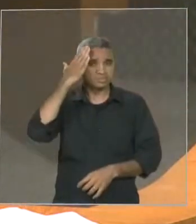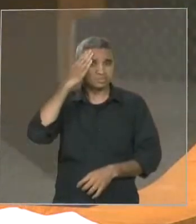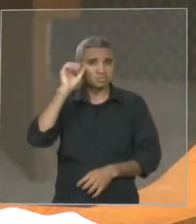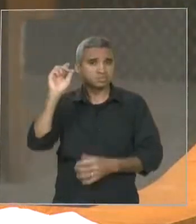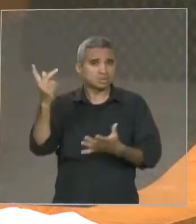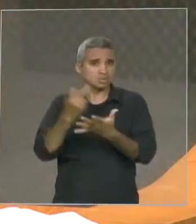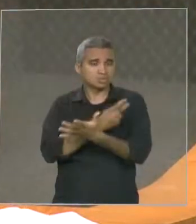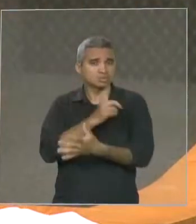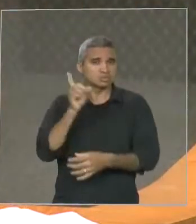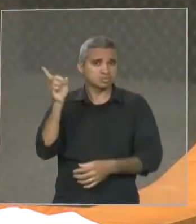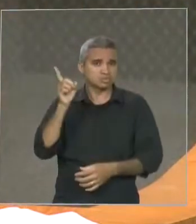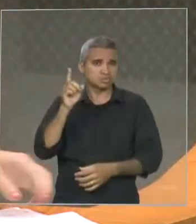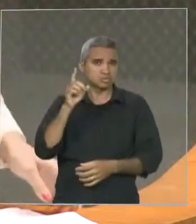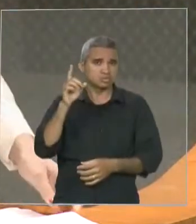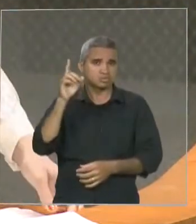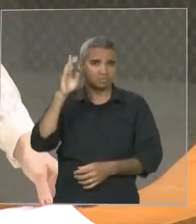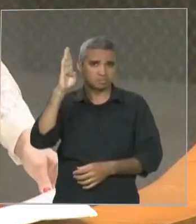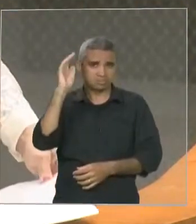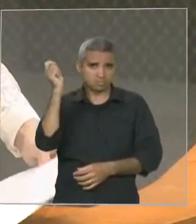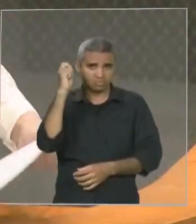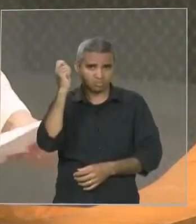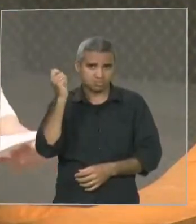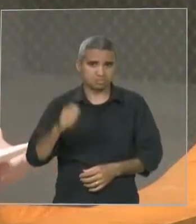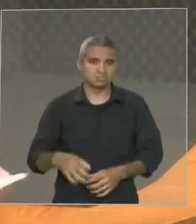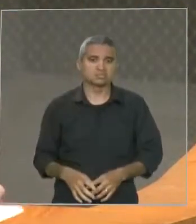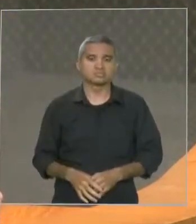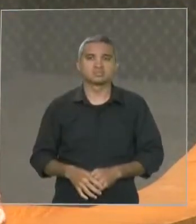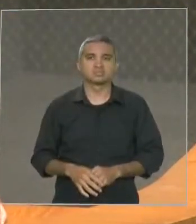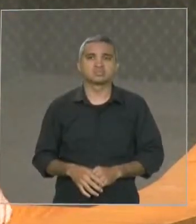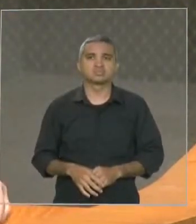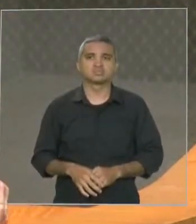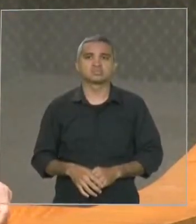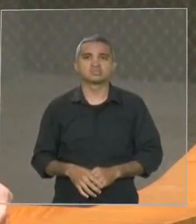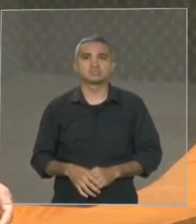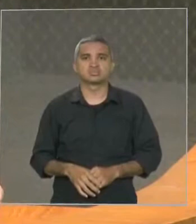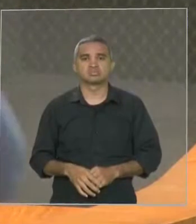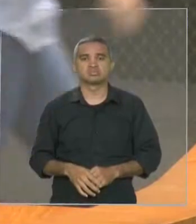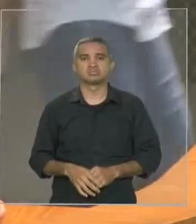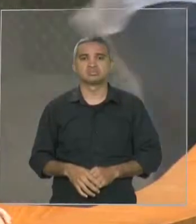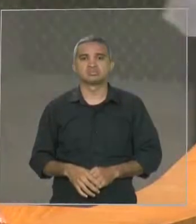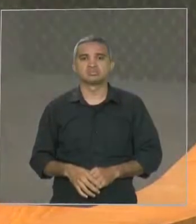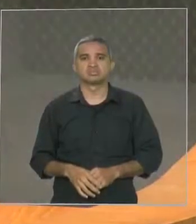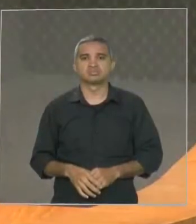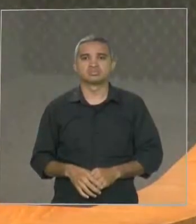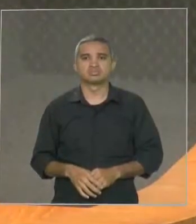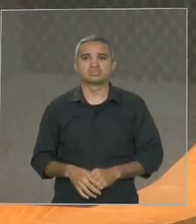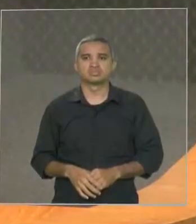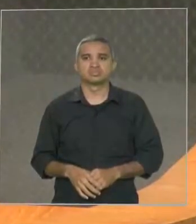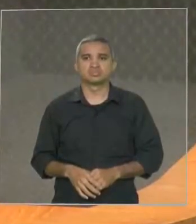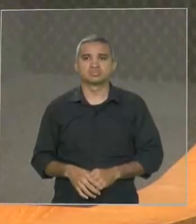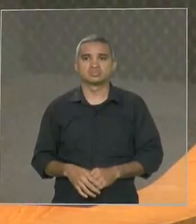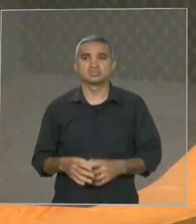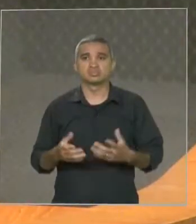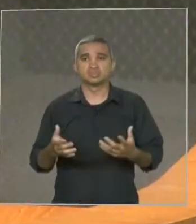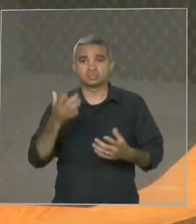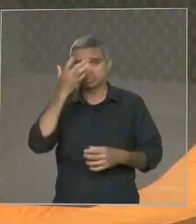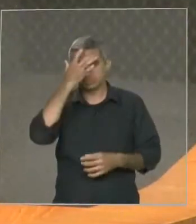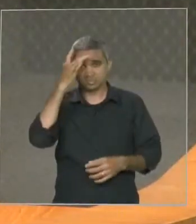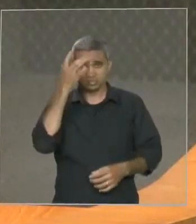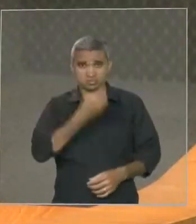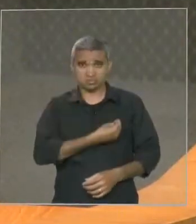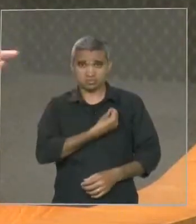senhor presidente. Isso é um crime contra a humanidade. Os moradores de Barra do Corda